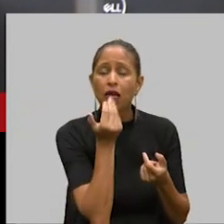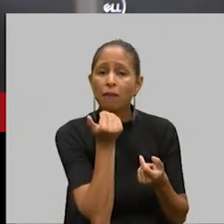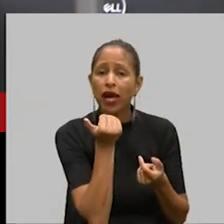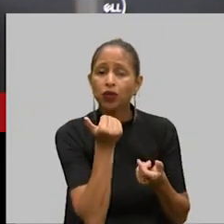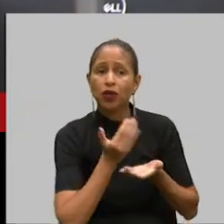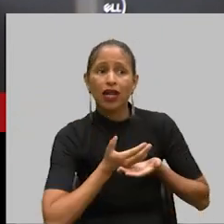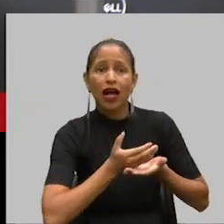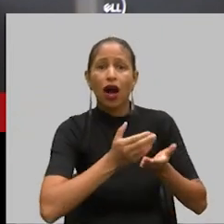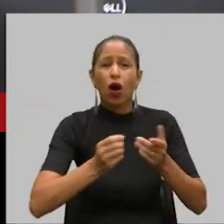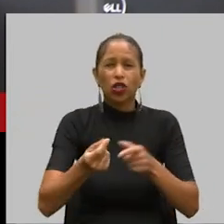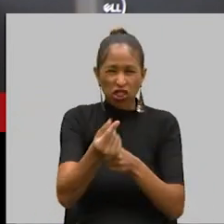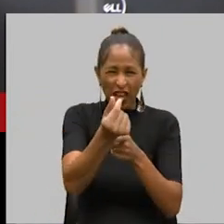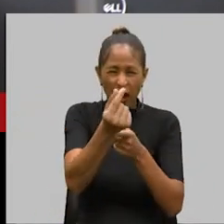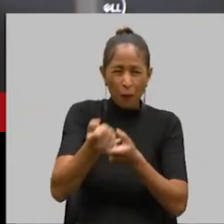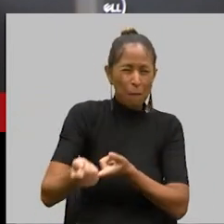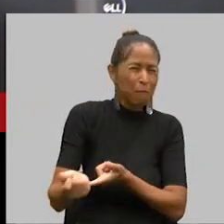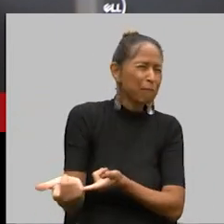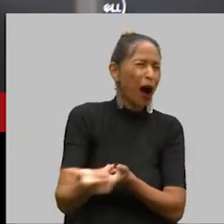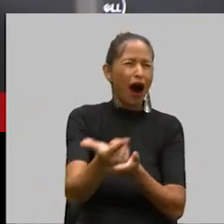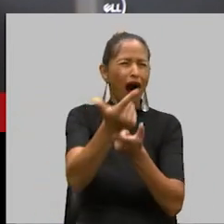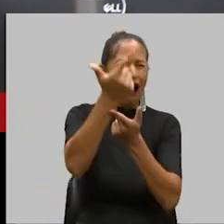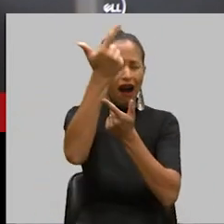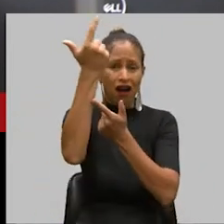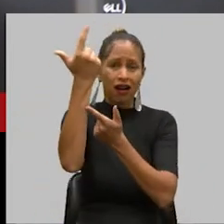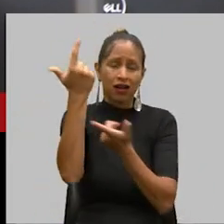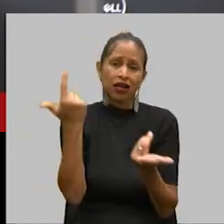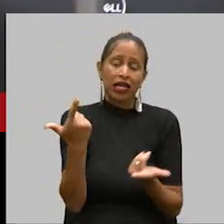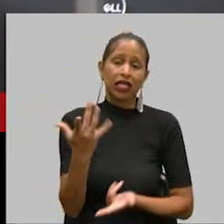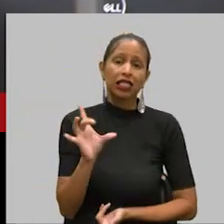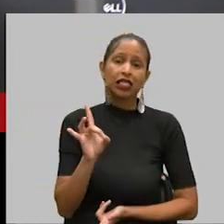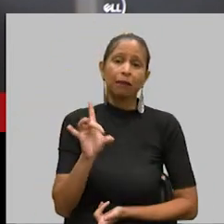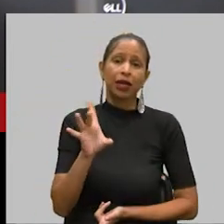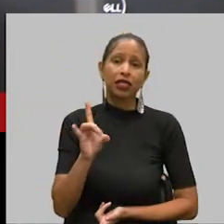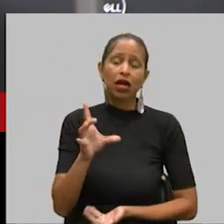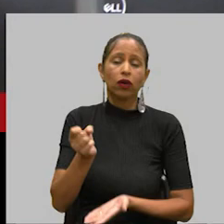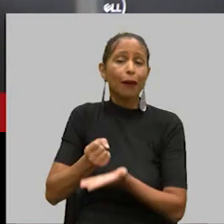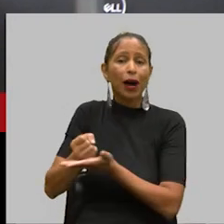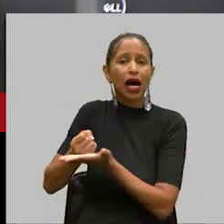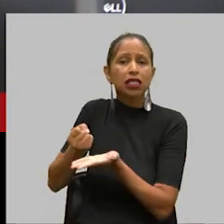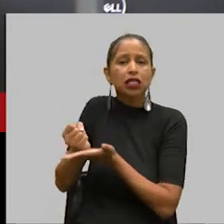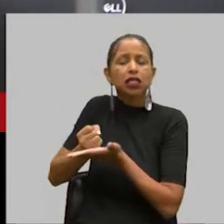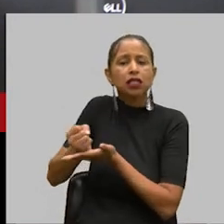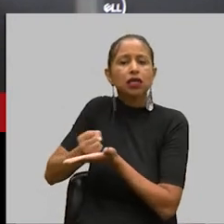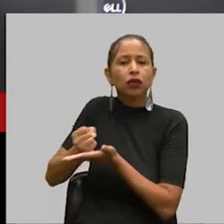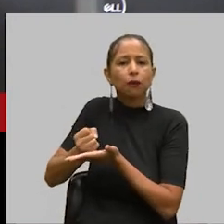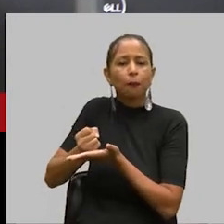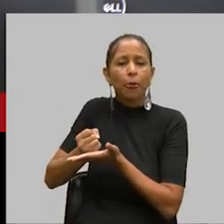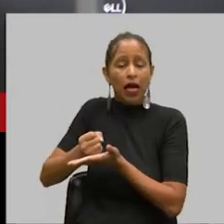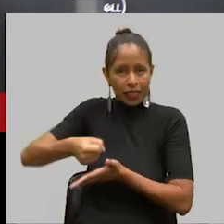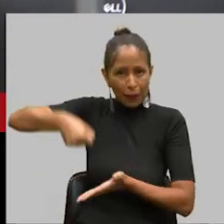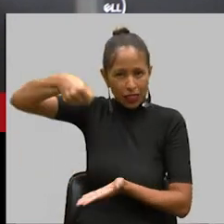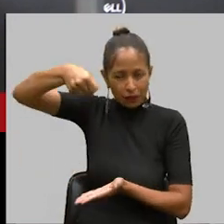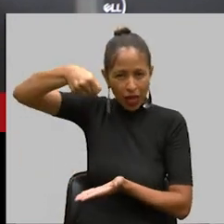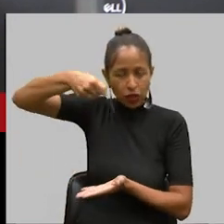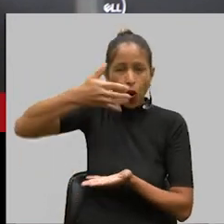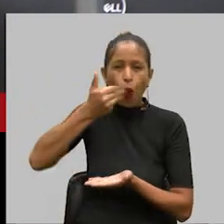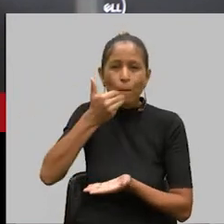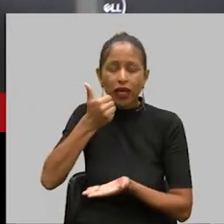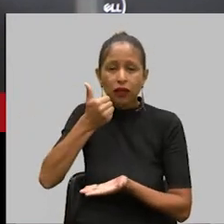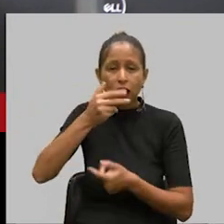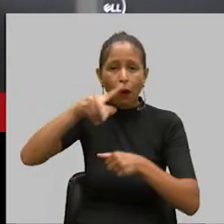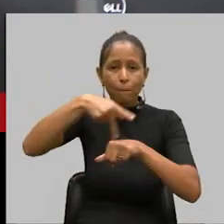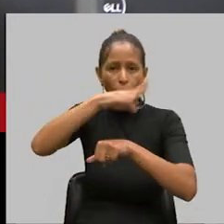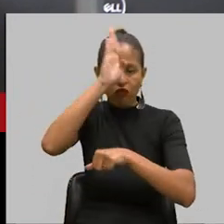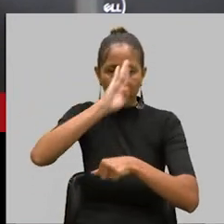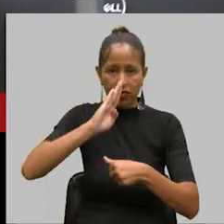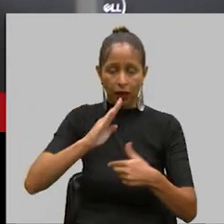os preços dos alimentos em especial aqueles que são básicos da cesta básica do povo brasileiro